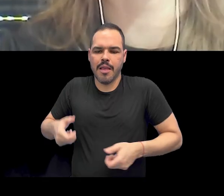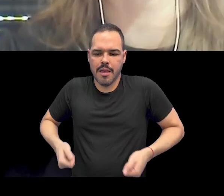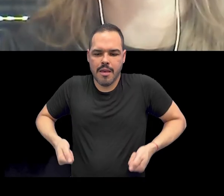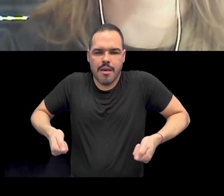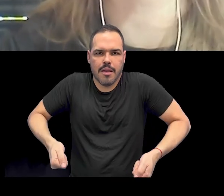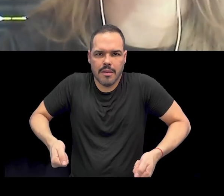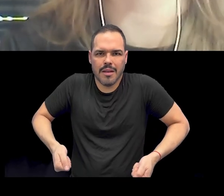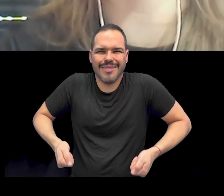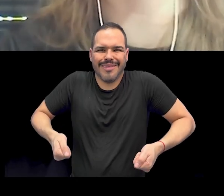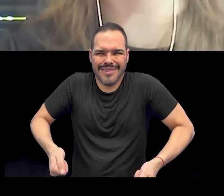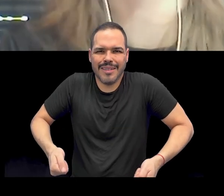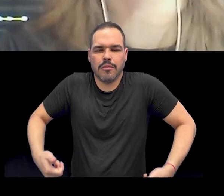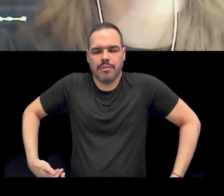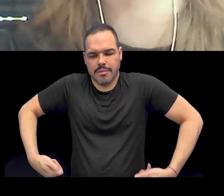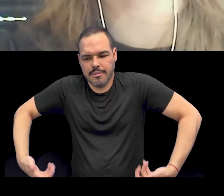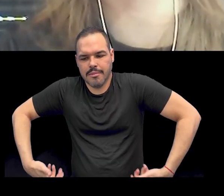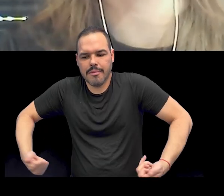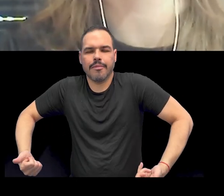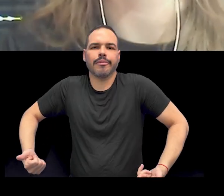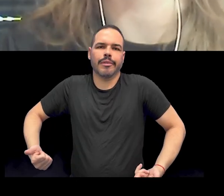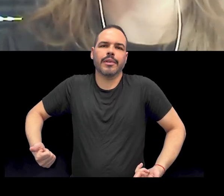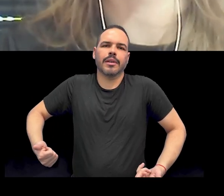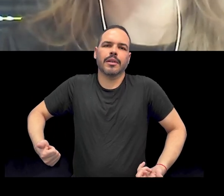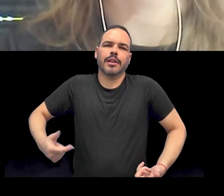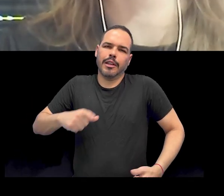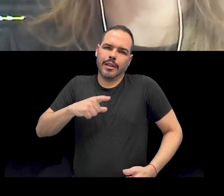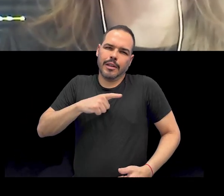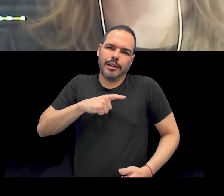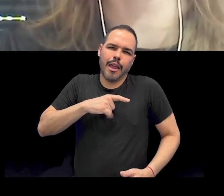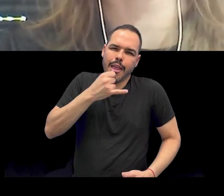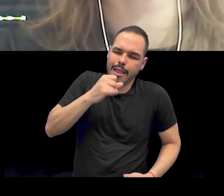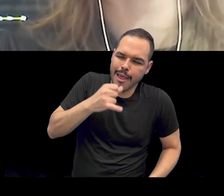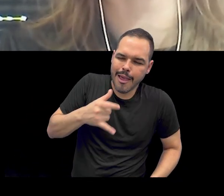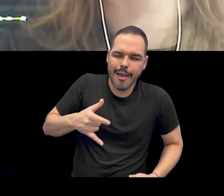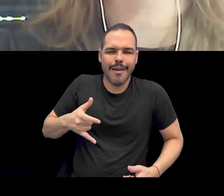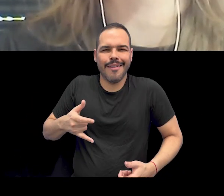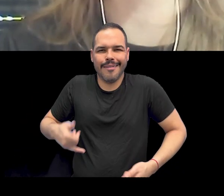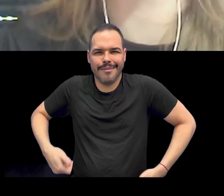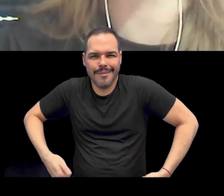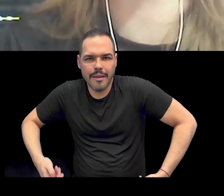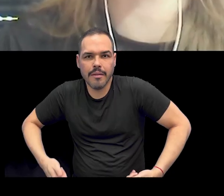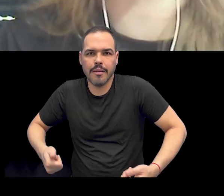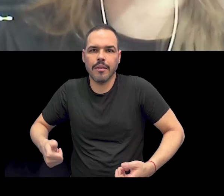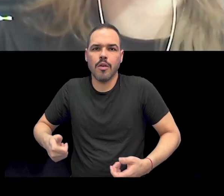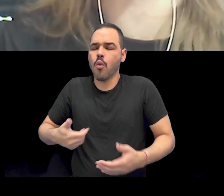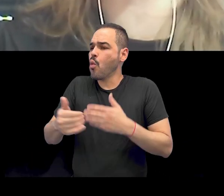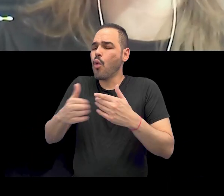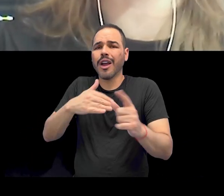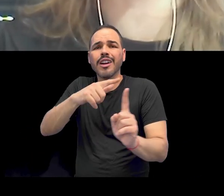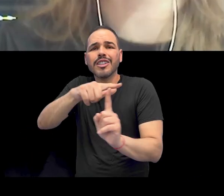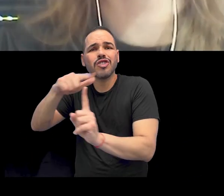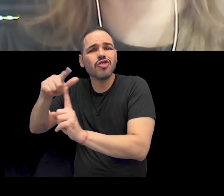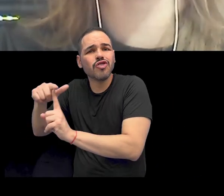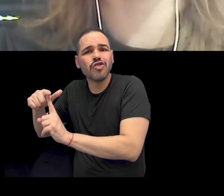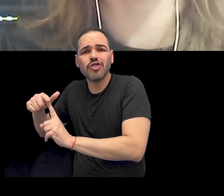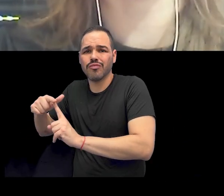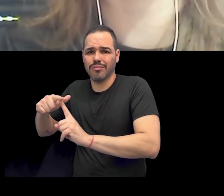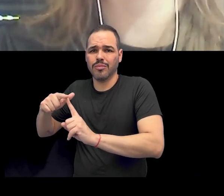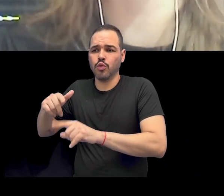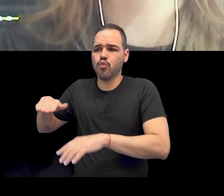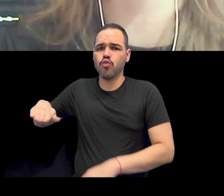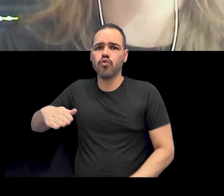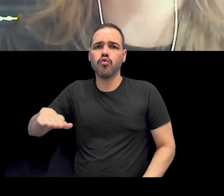roda, elétricas ou não, manuais, né? Qualquer tipo de veículo, equipamento que melhora a mobilidade